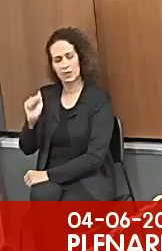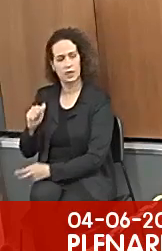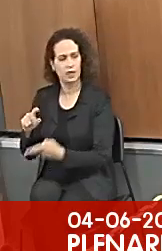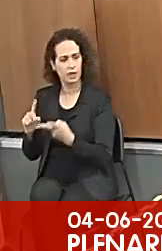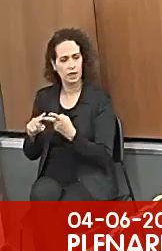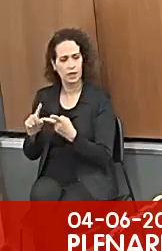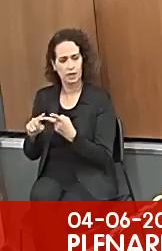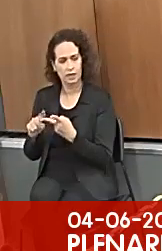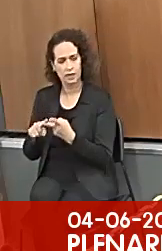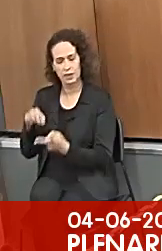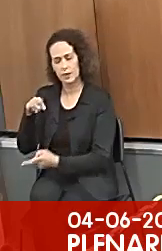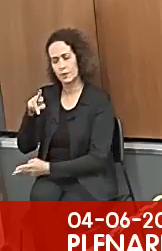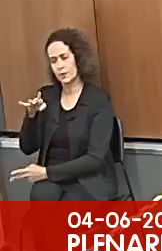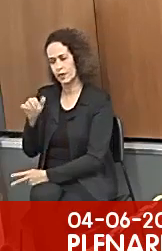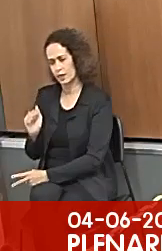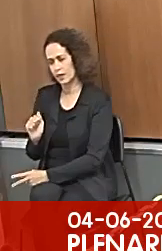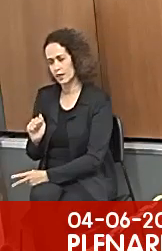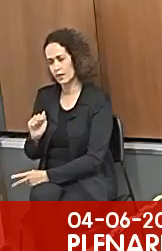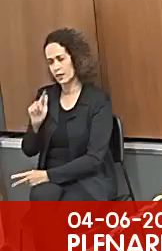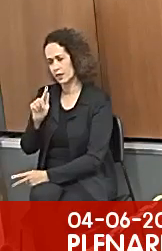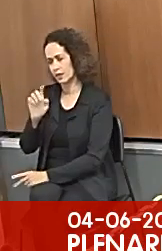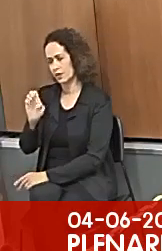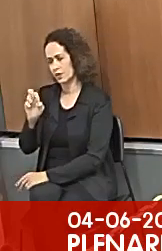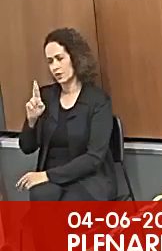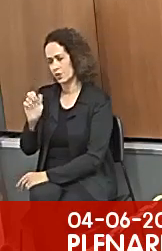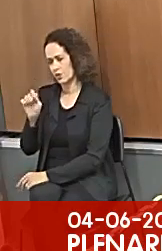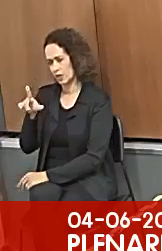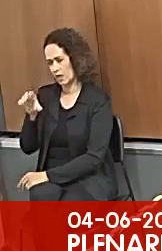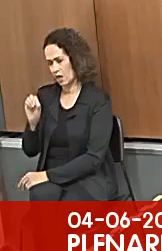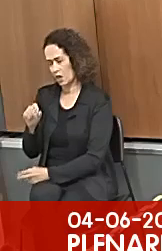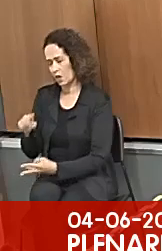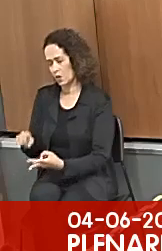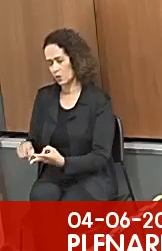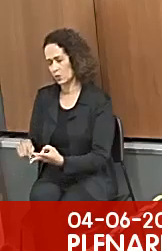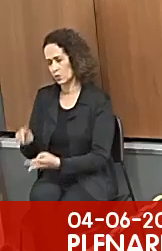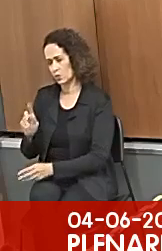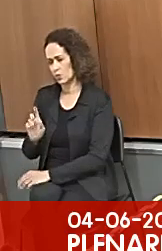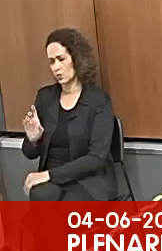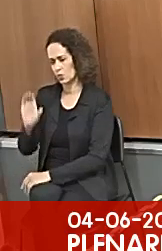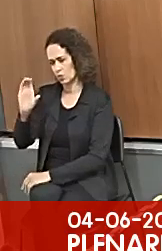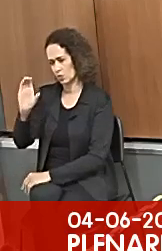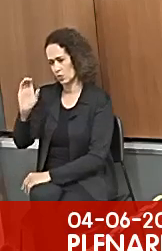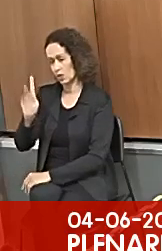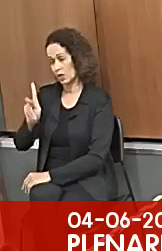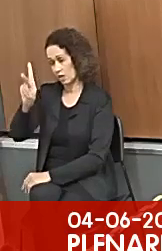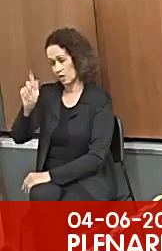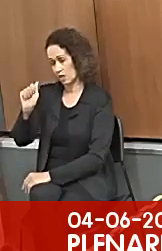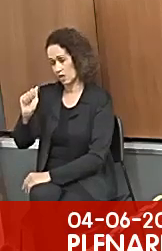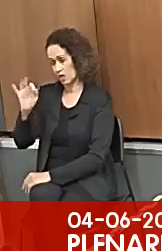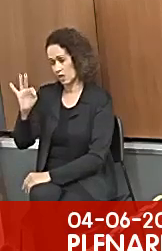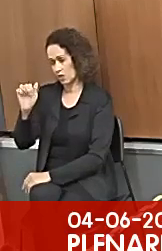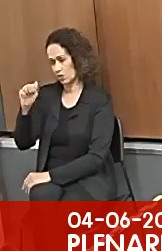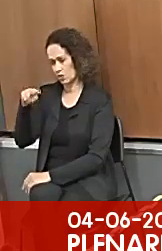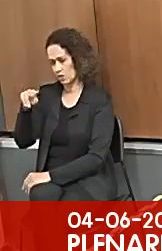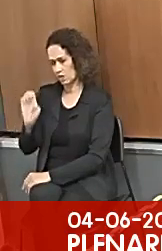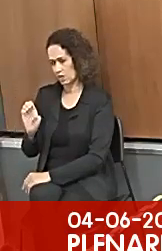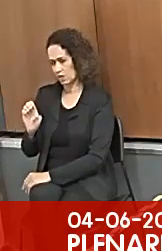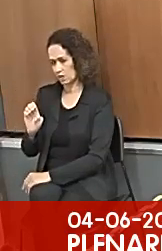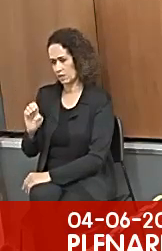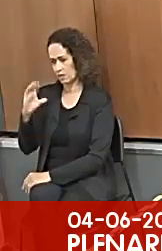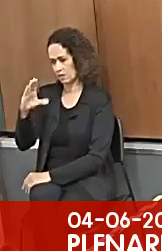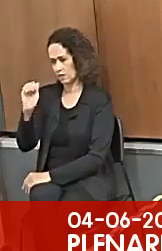Meire Geraldo, na Deise Ramos, na Catiane Ferreira, na Camila